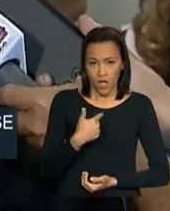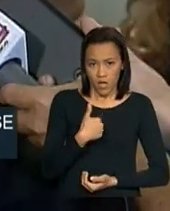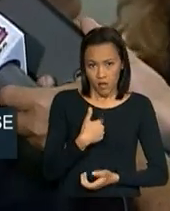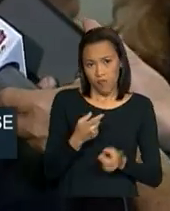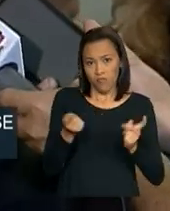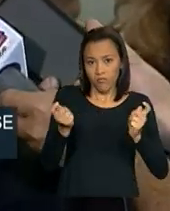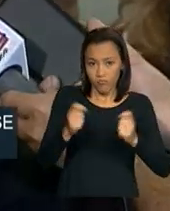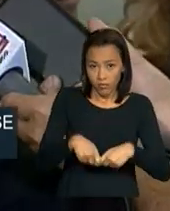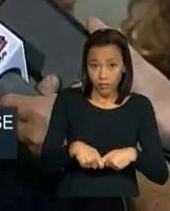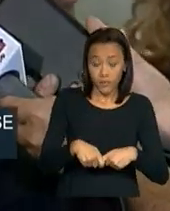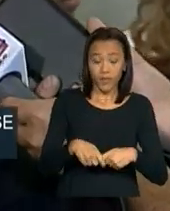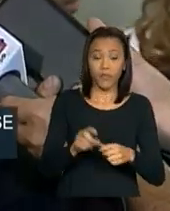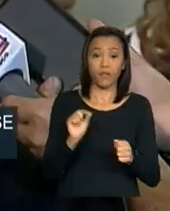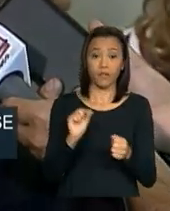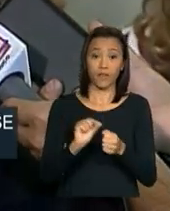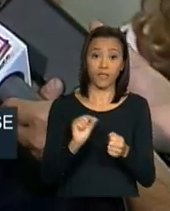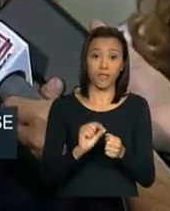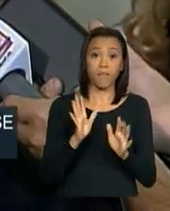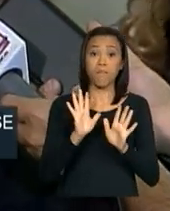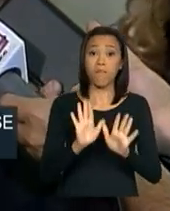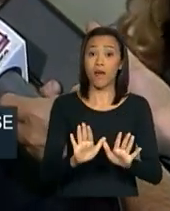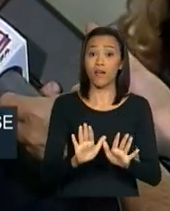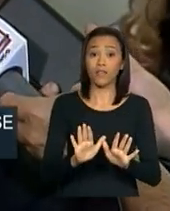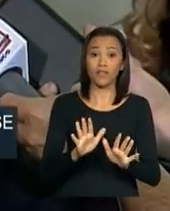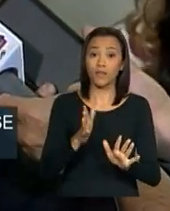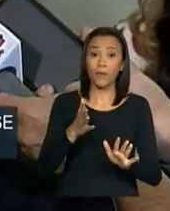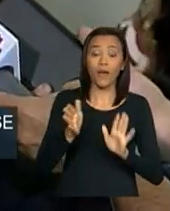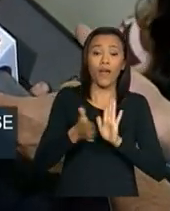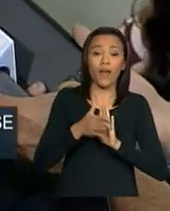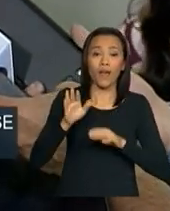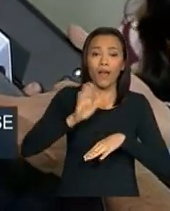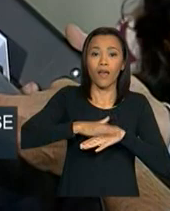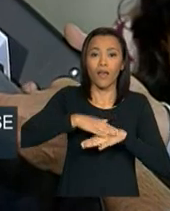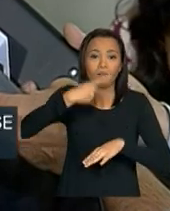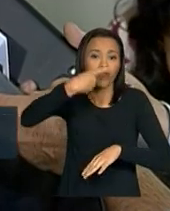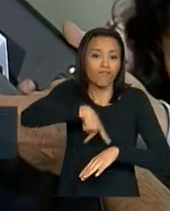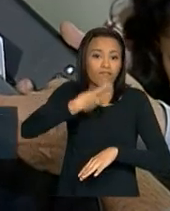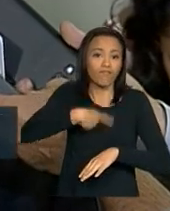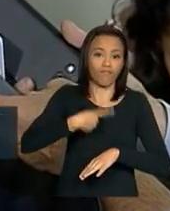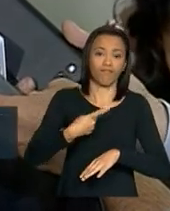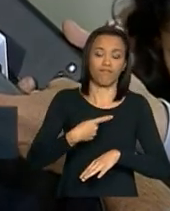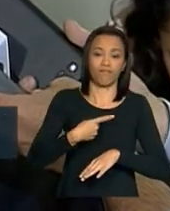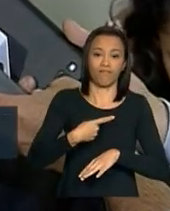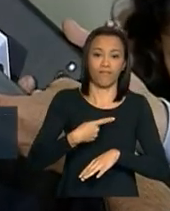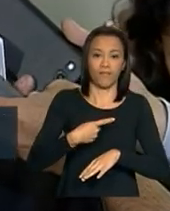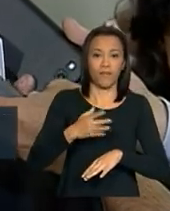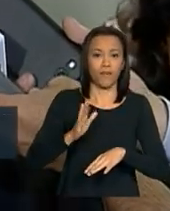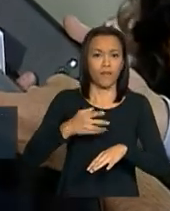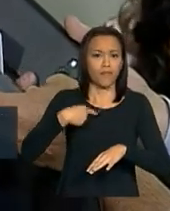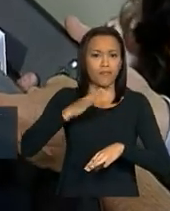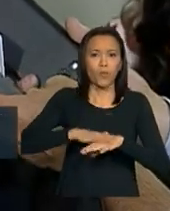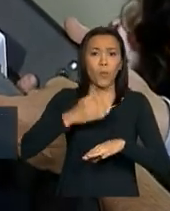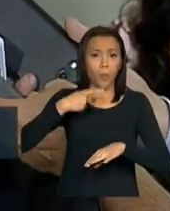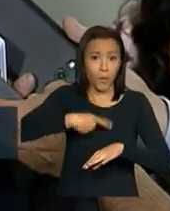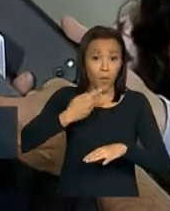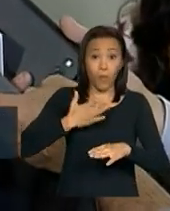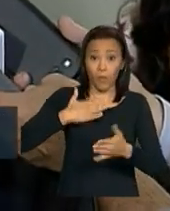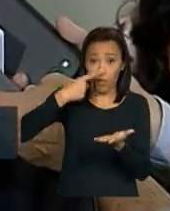fazê-lo do ponto de vista legal, mas não sai da minha alma, do meu espírito, meu